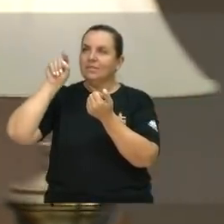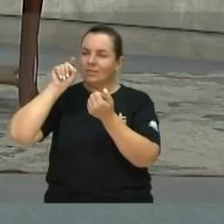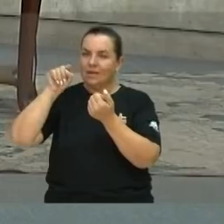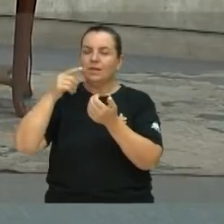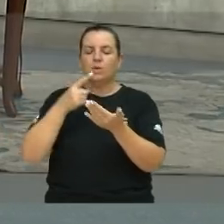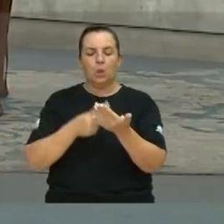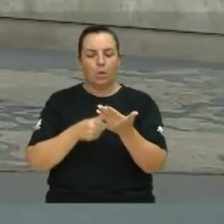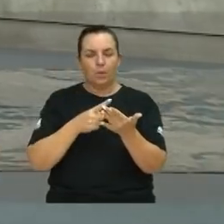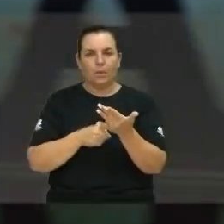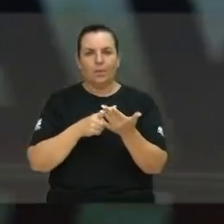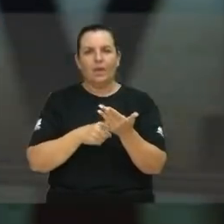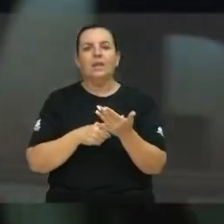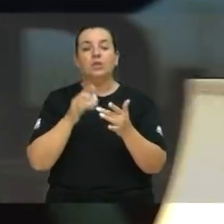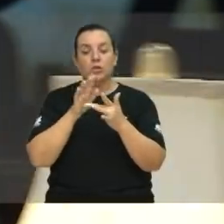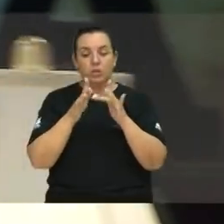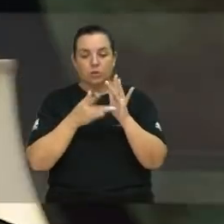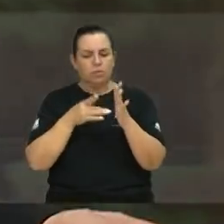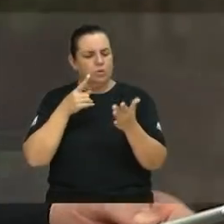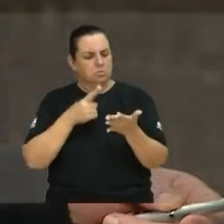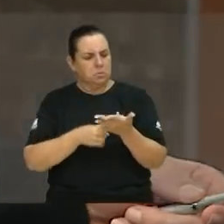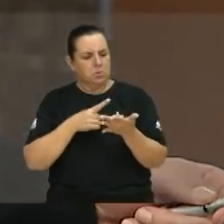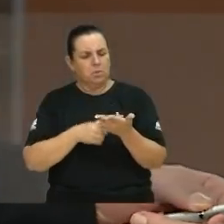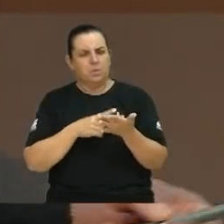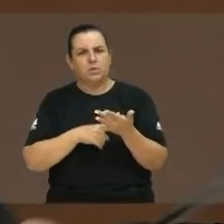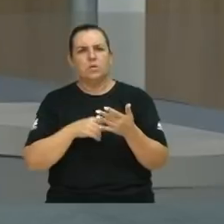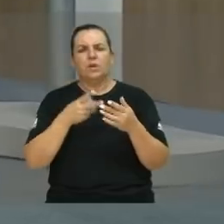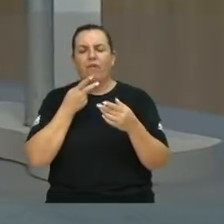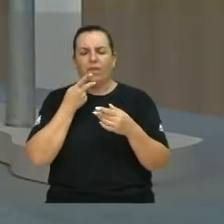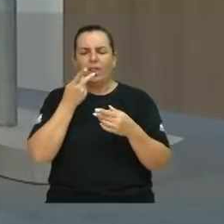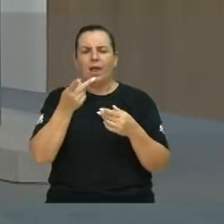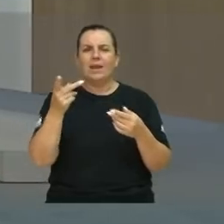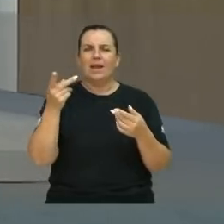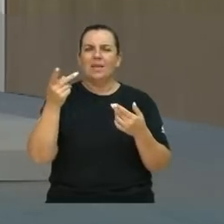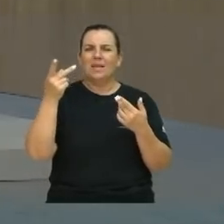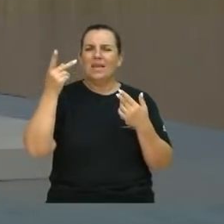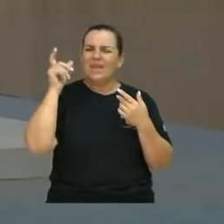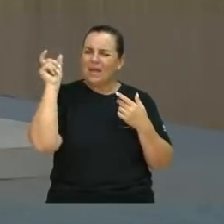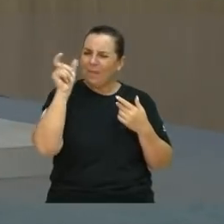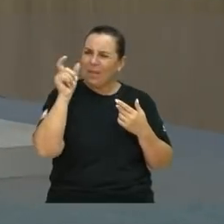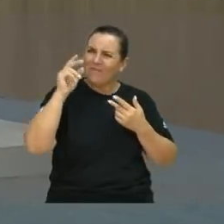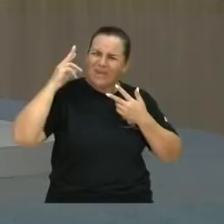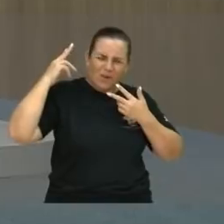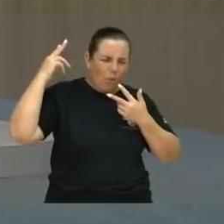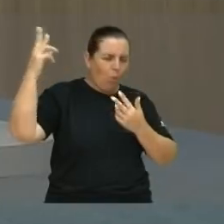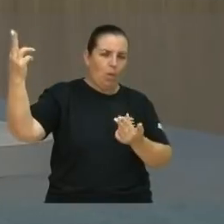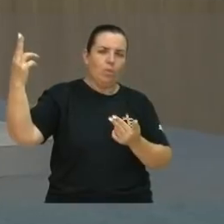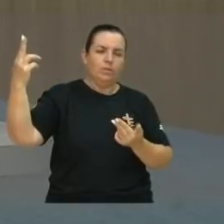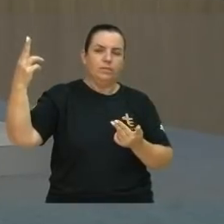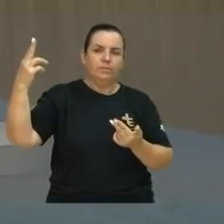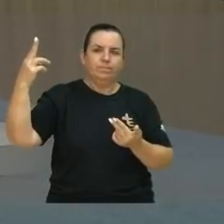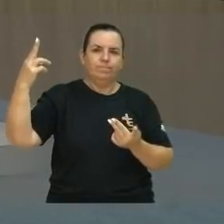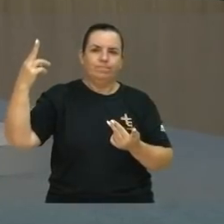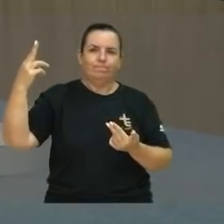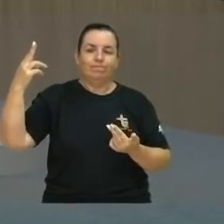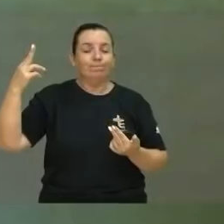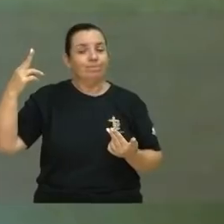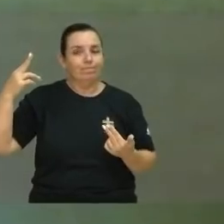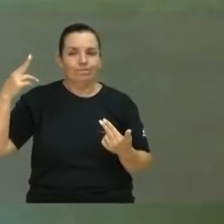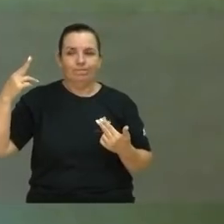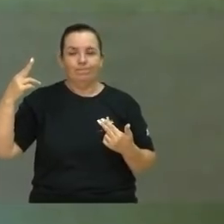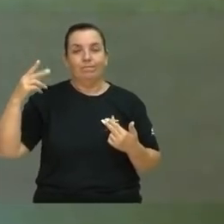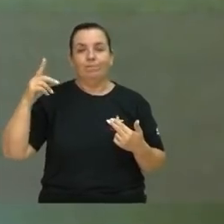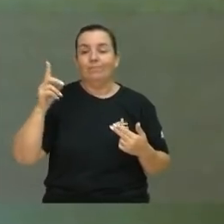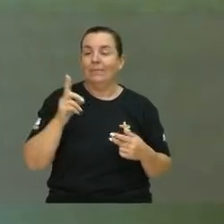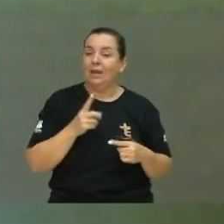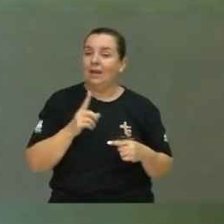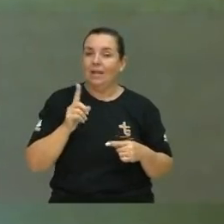pronunciar as mesmas palavras de quem o enviou ele não atua ou